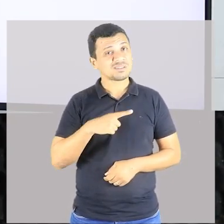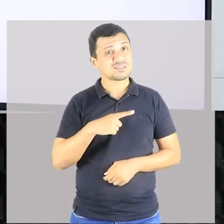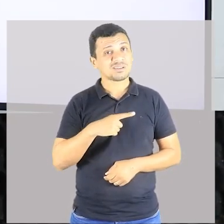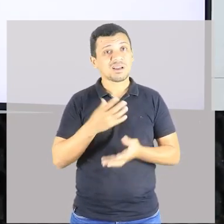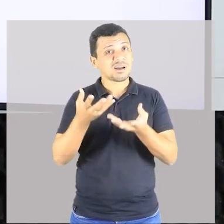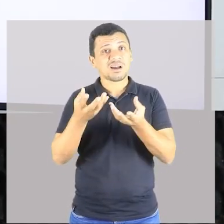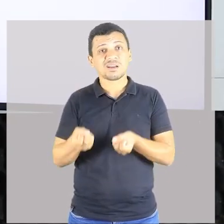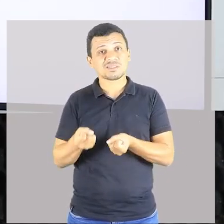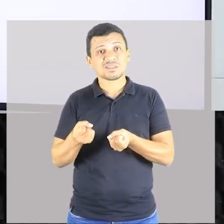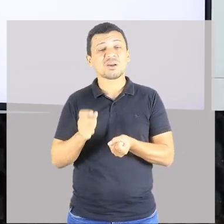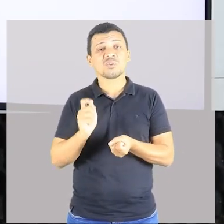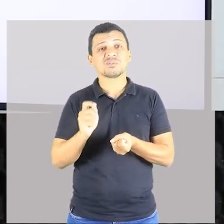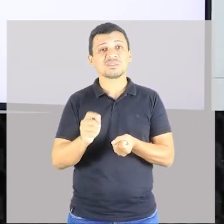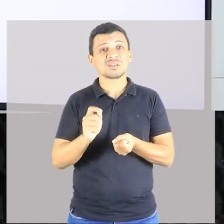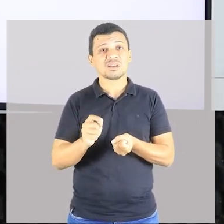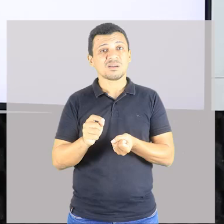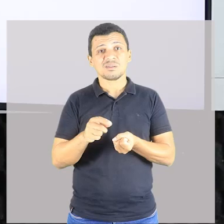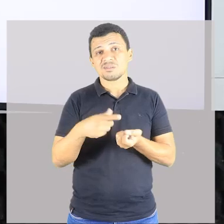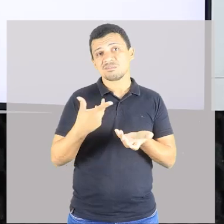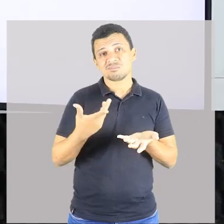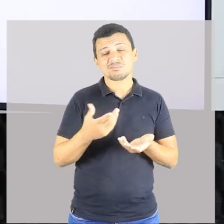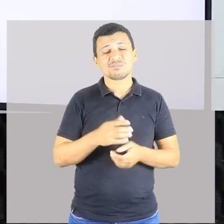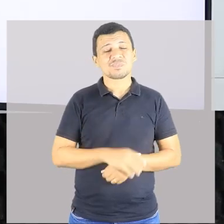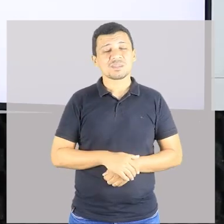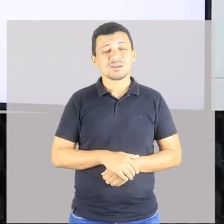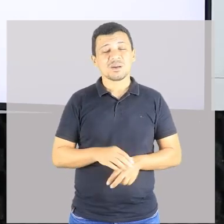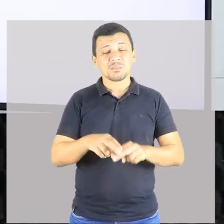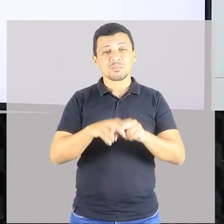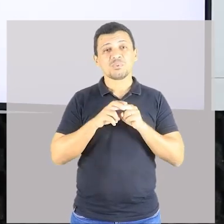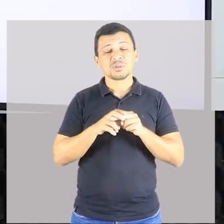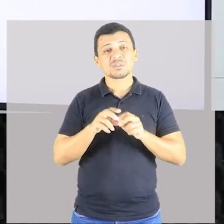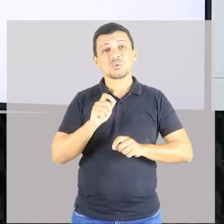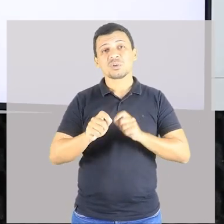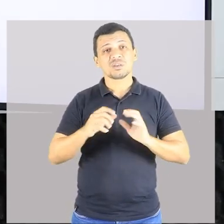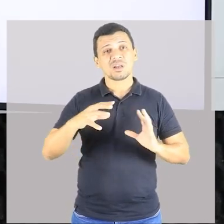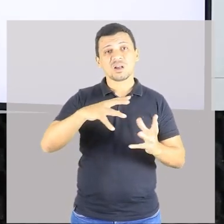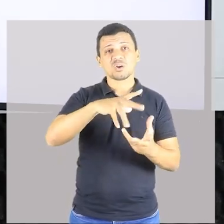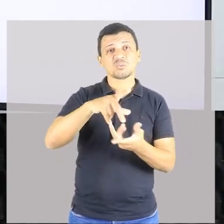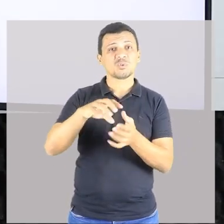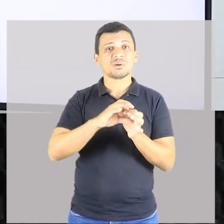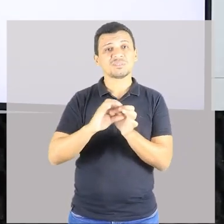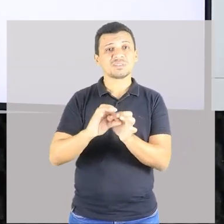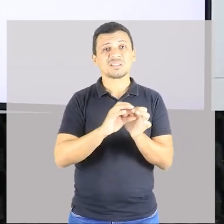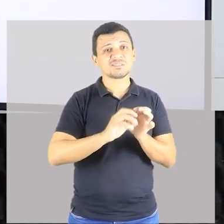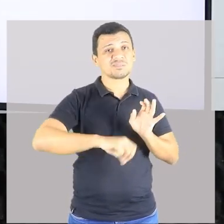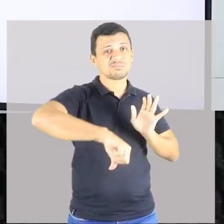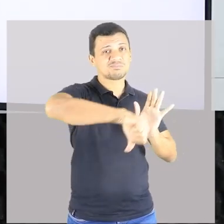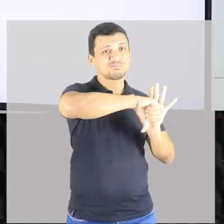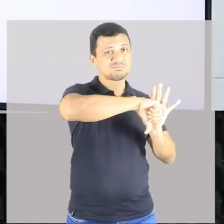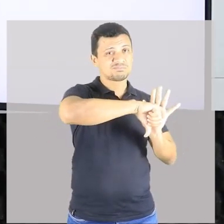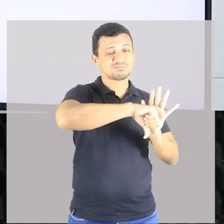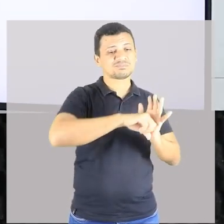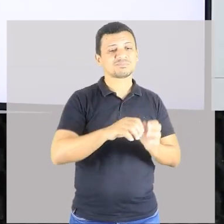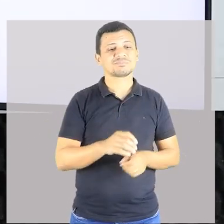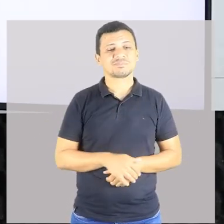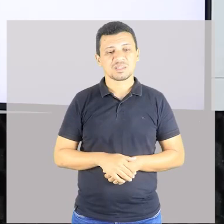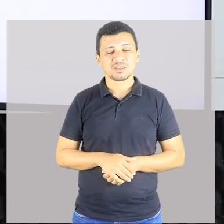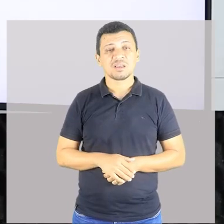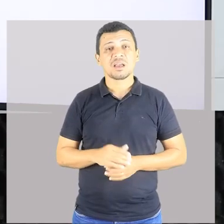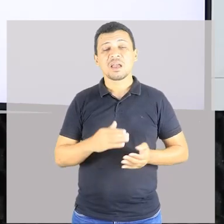serem exploradas por outras. E a isso nós chamamos de globalização da ilegalidade. Então atenta-te, é